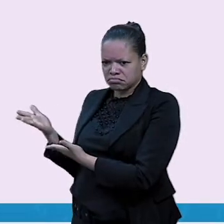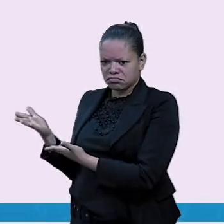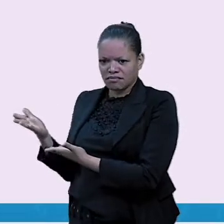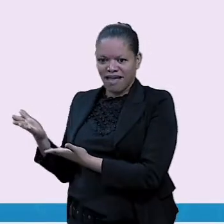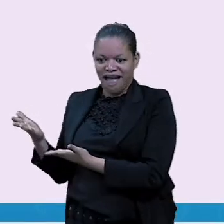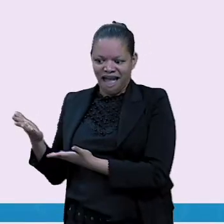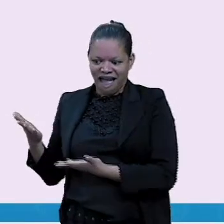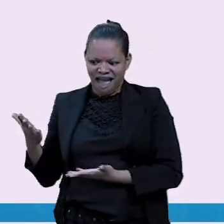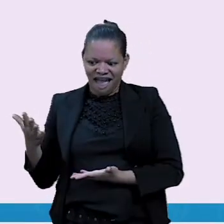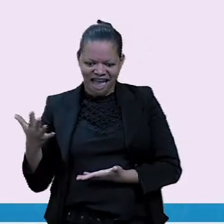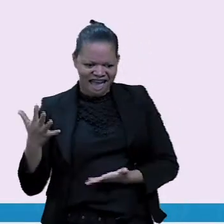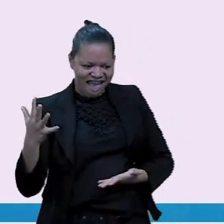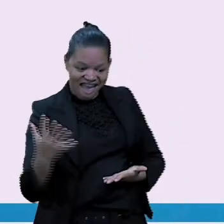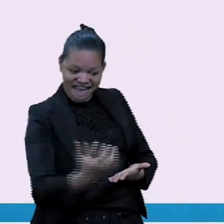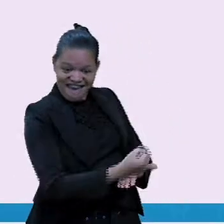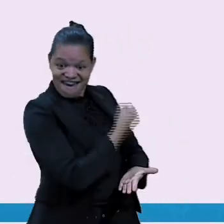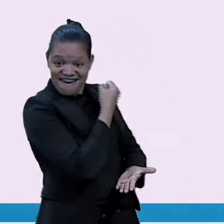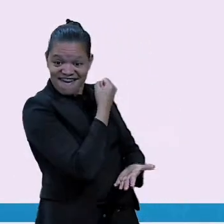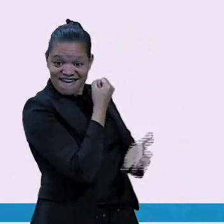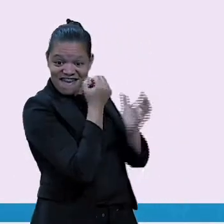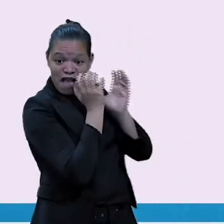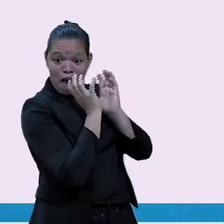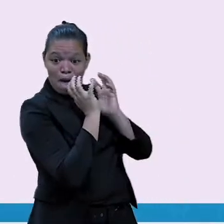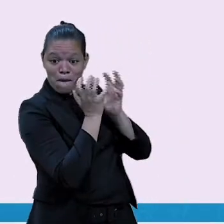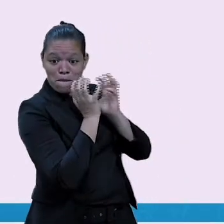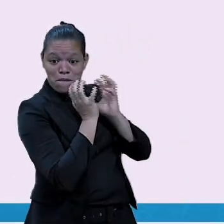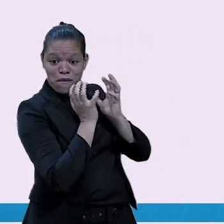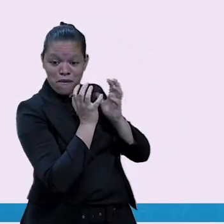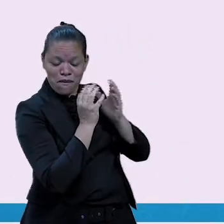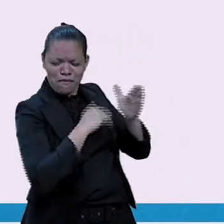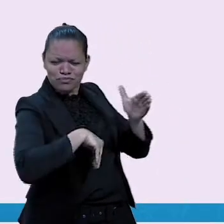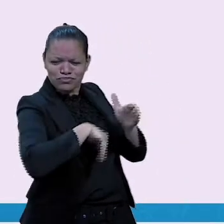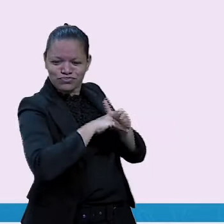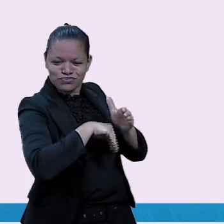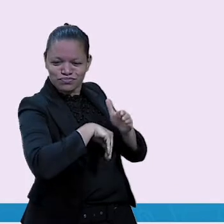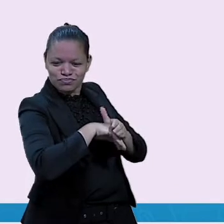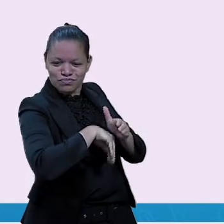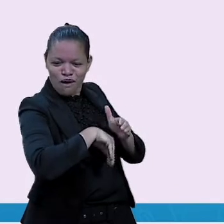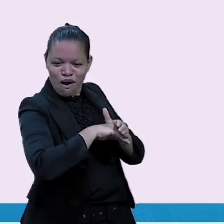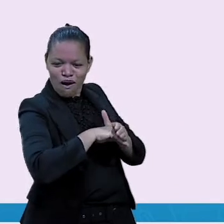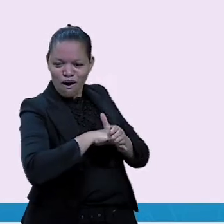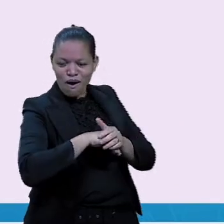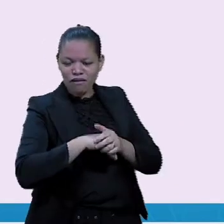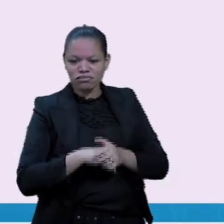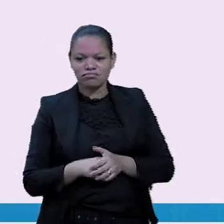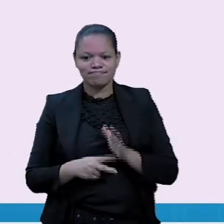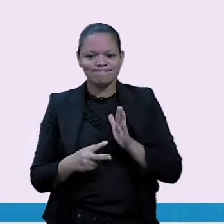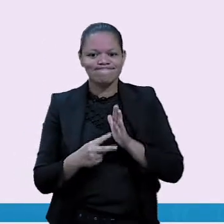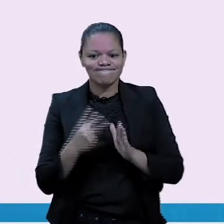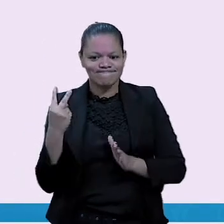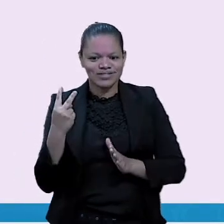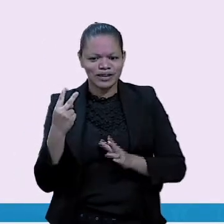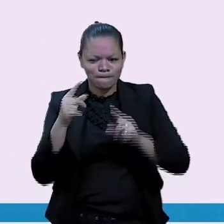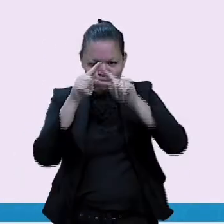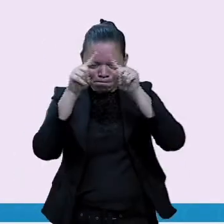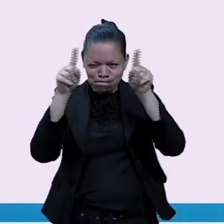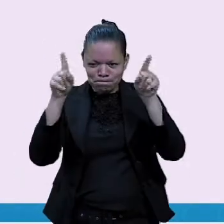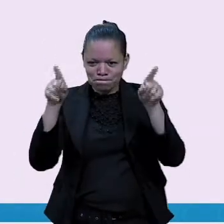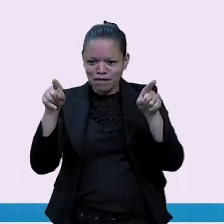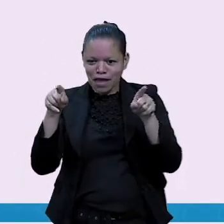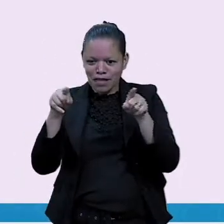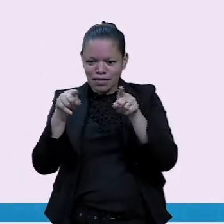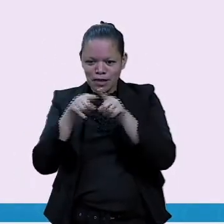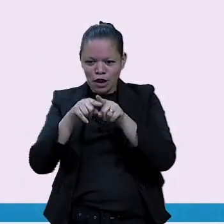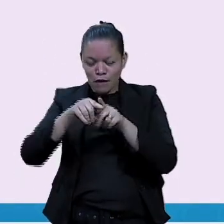ganhei uma bola de futebol. Aí no segundo quadrinho chega o Cebolinha também,